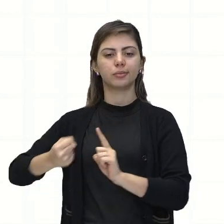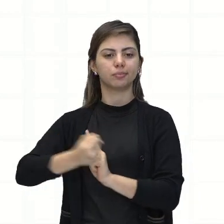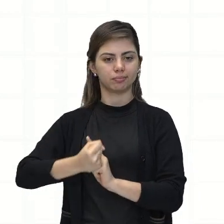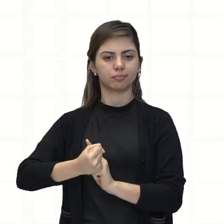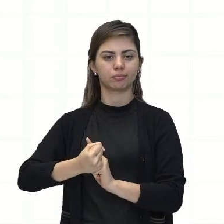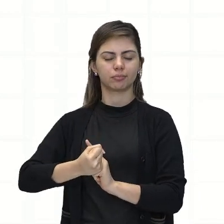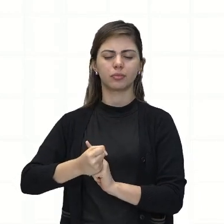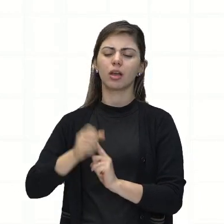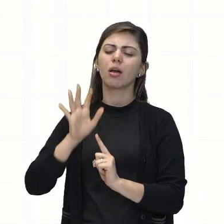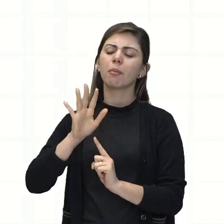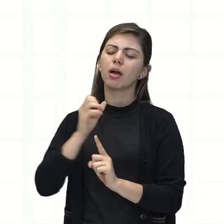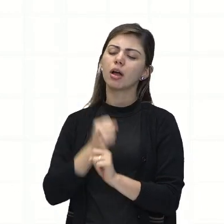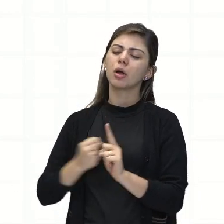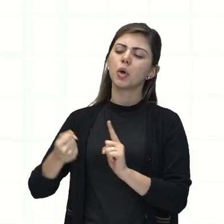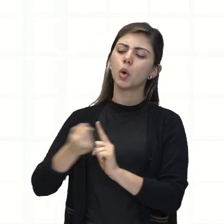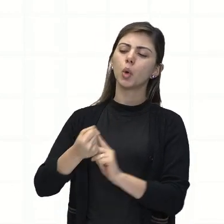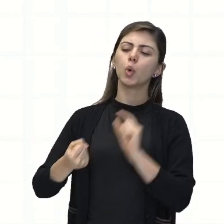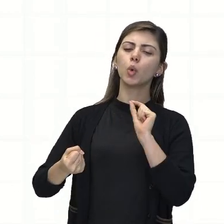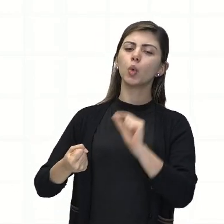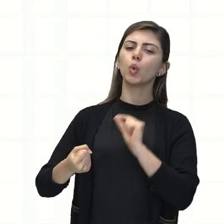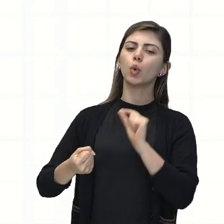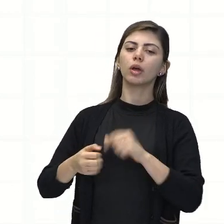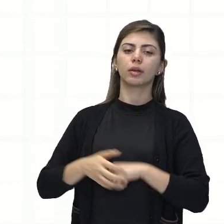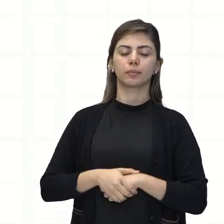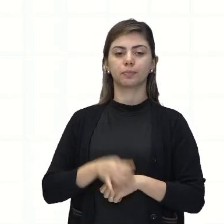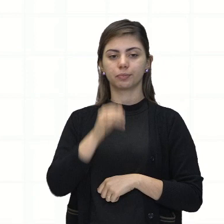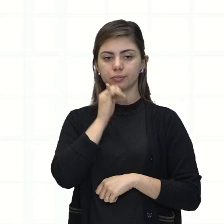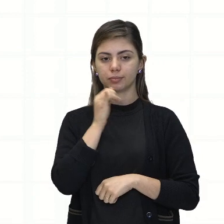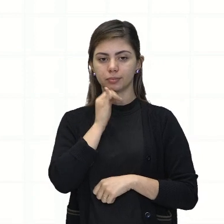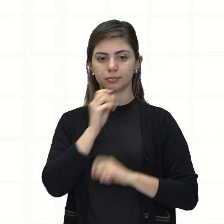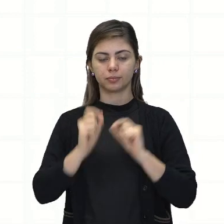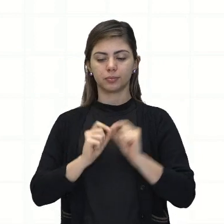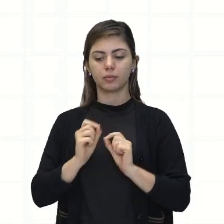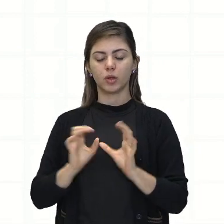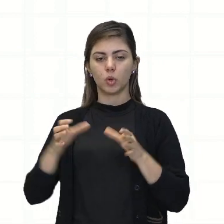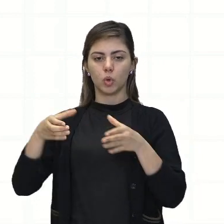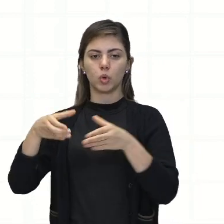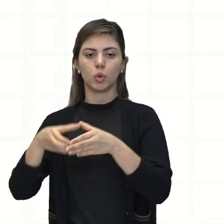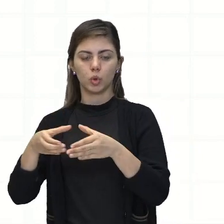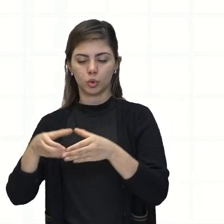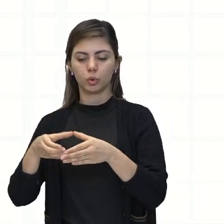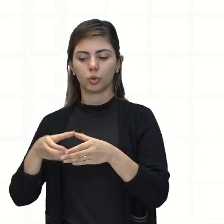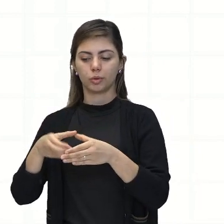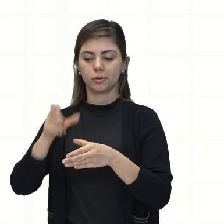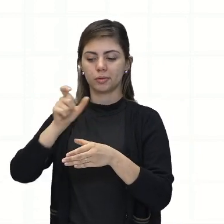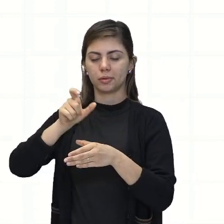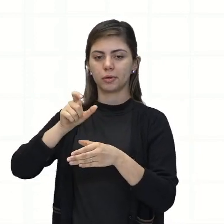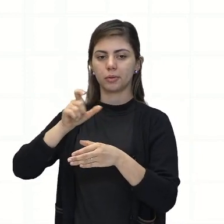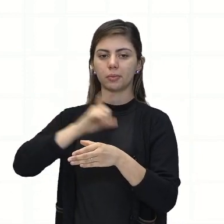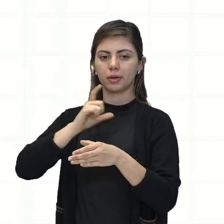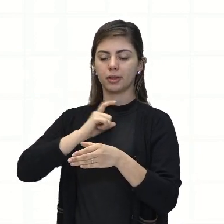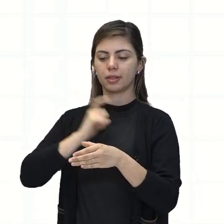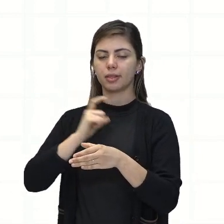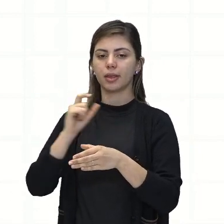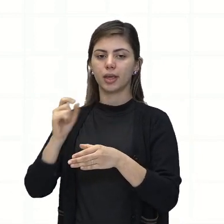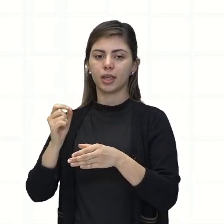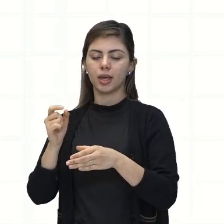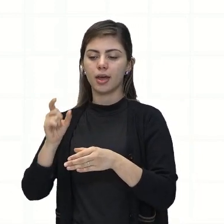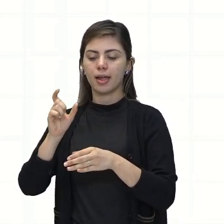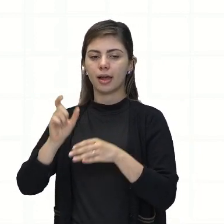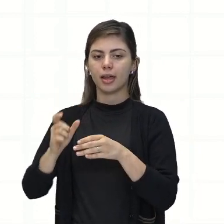Tá? O que é a sociedade? Quando nós temos indivíduos da mesma espécie que cooperam entre si